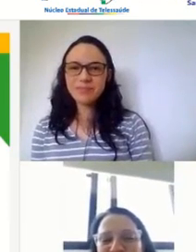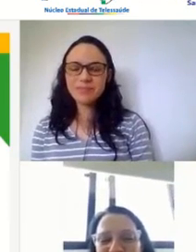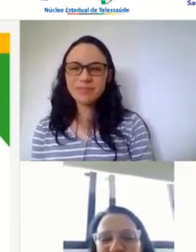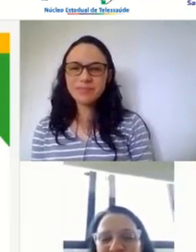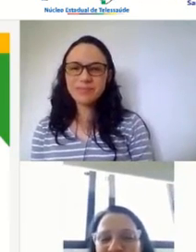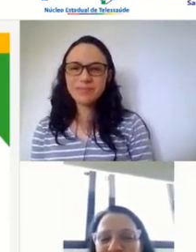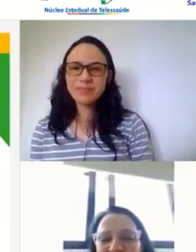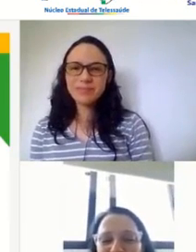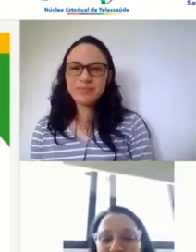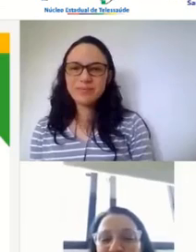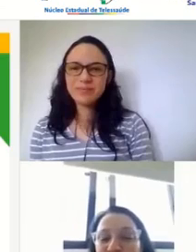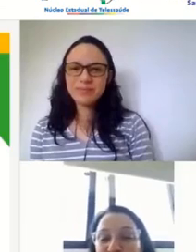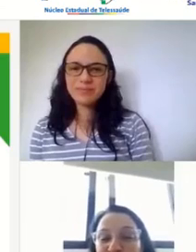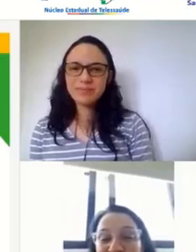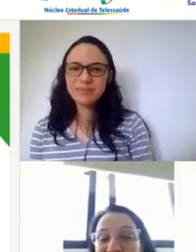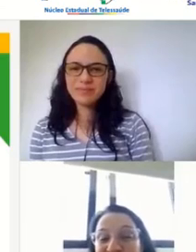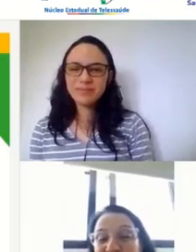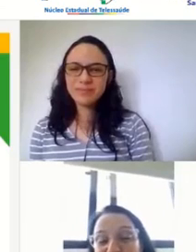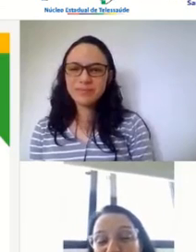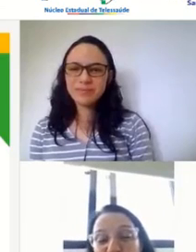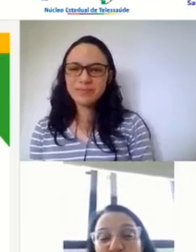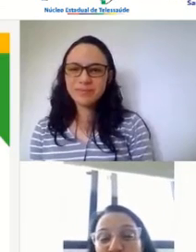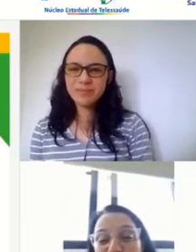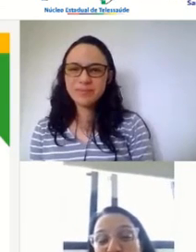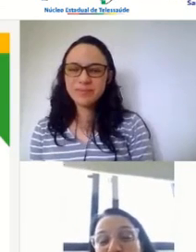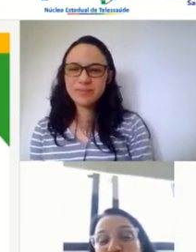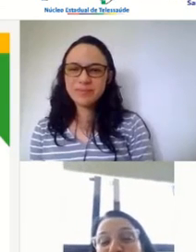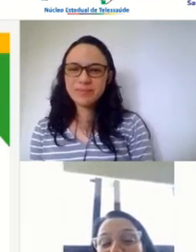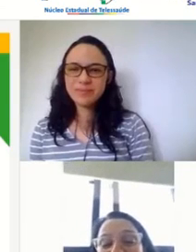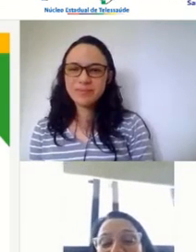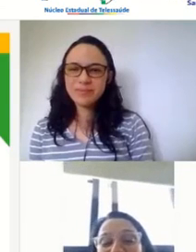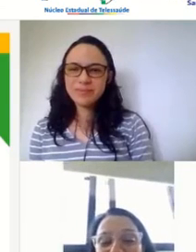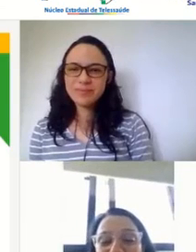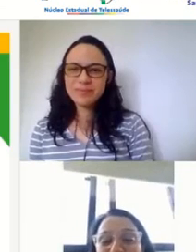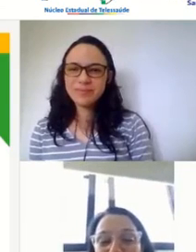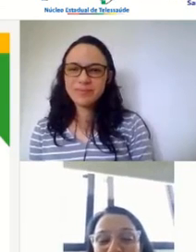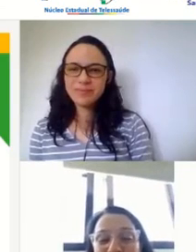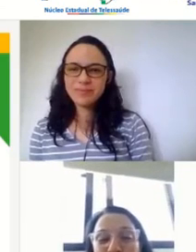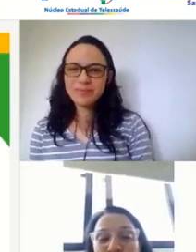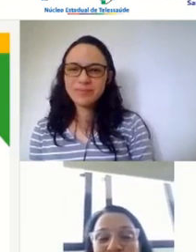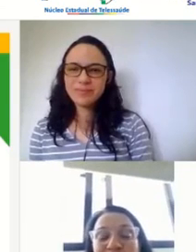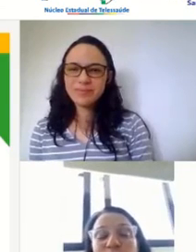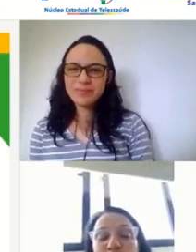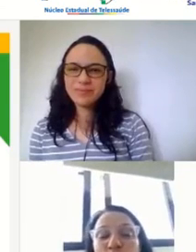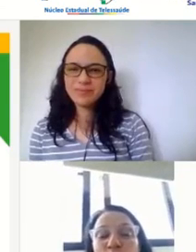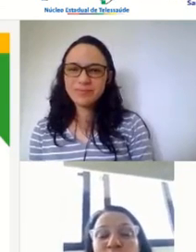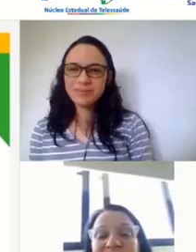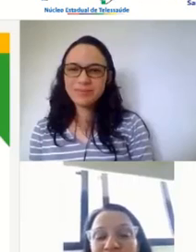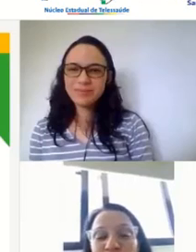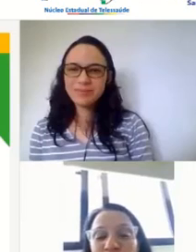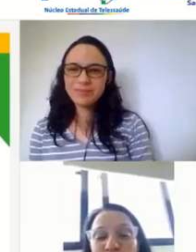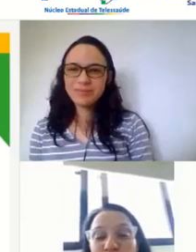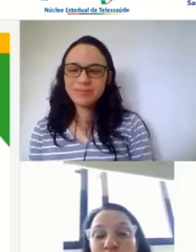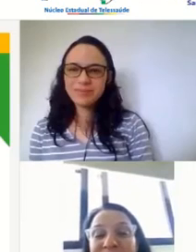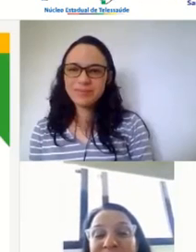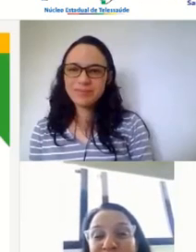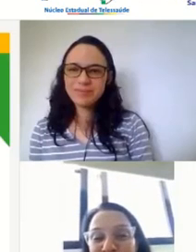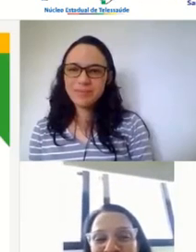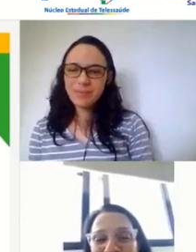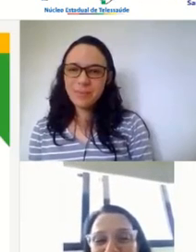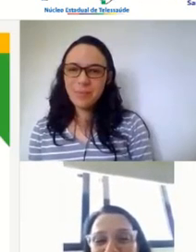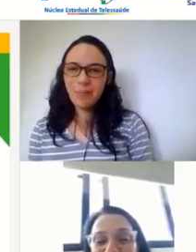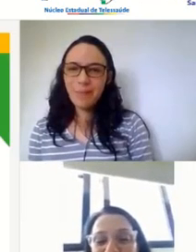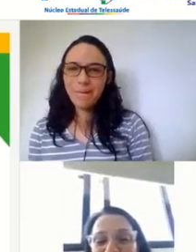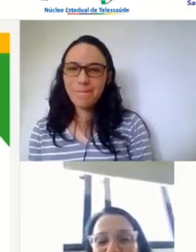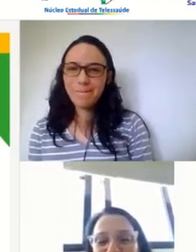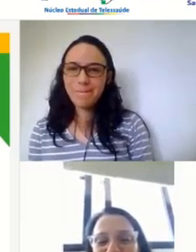começaram lá no hospital porque tudo que dá no youtube o que elas fizeram uma coisa mais linda do mundo é uma coisa assim sabe que a gente